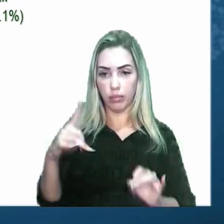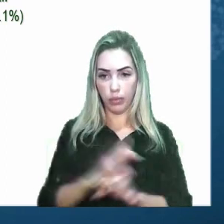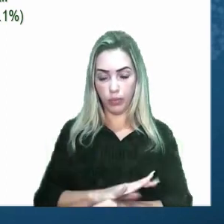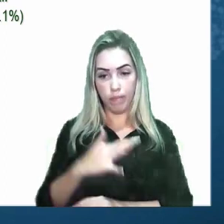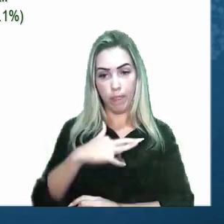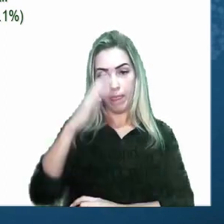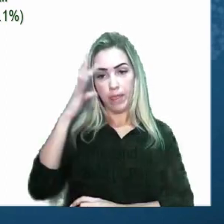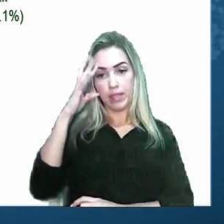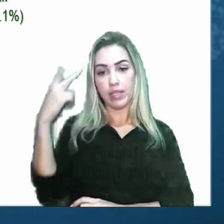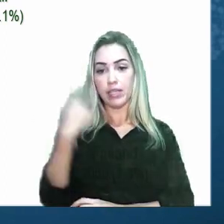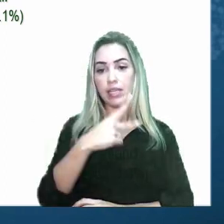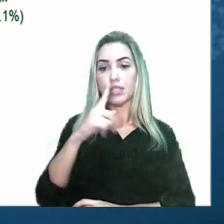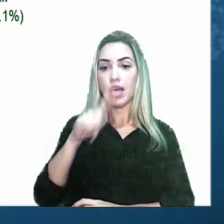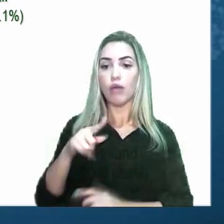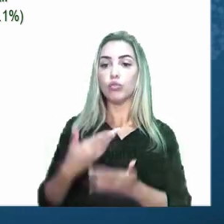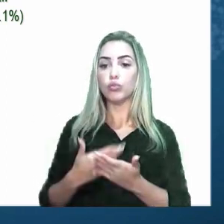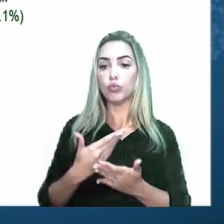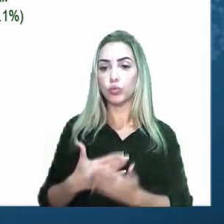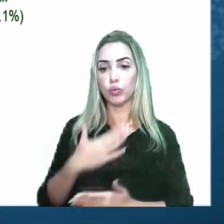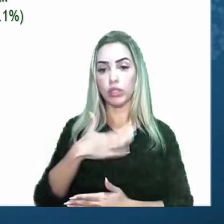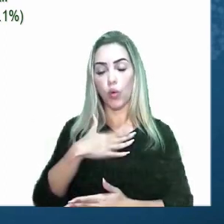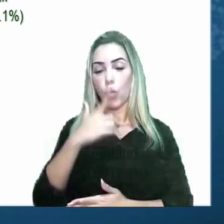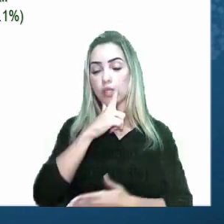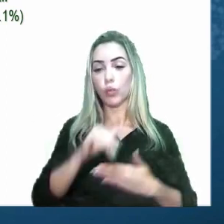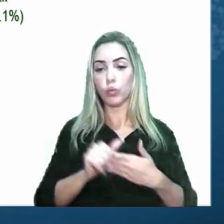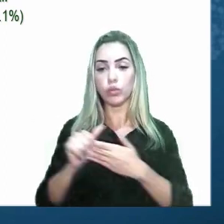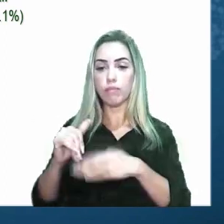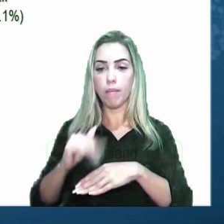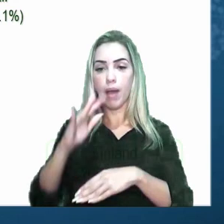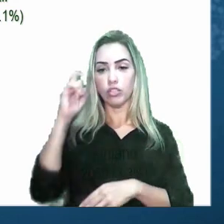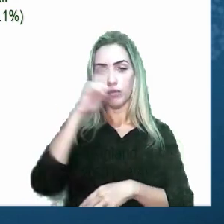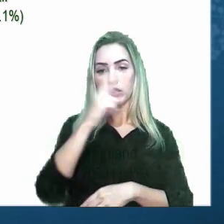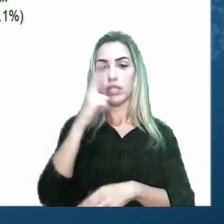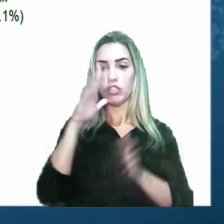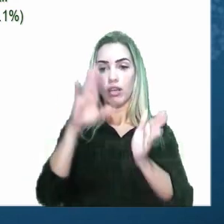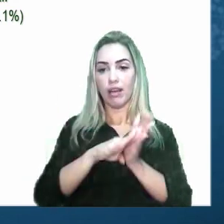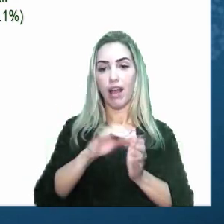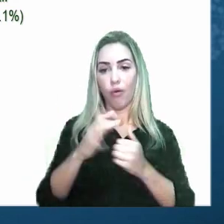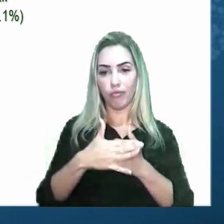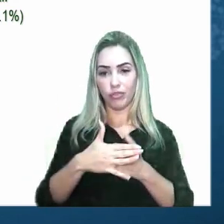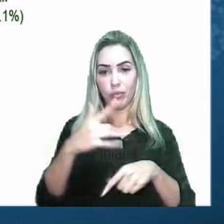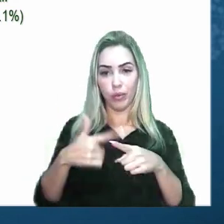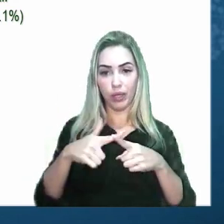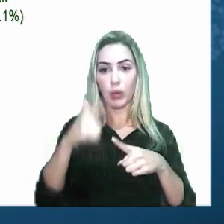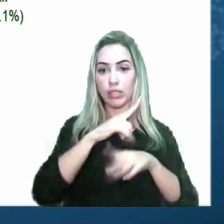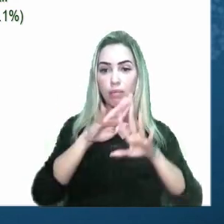esse tivesse sido o estudo que eu conduzi mais difícil até chegar ao Covid, porque recrutar mais de